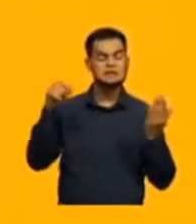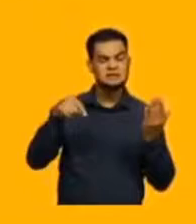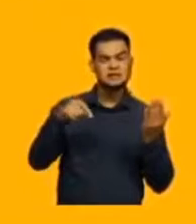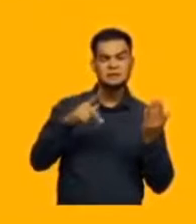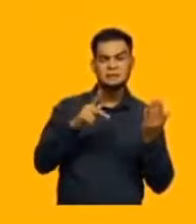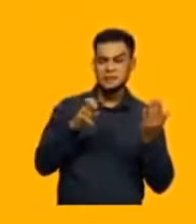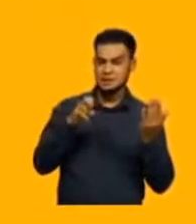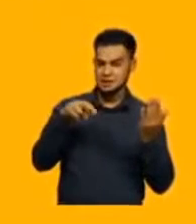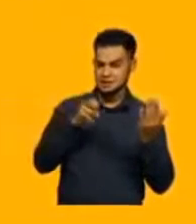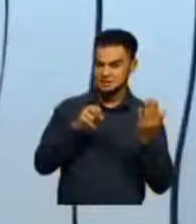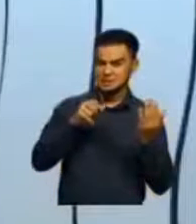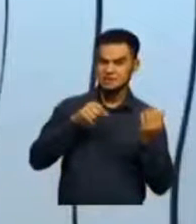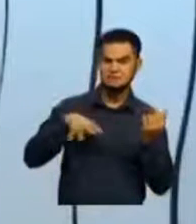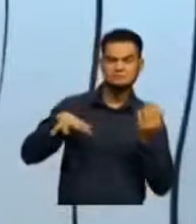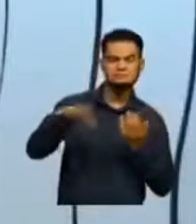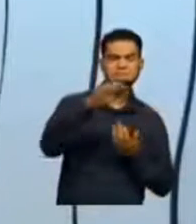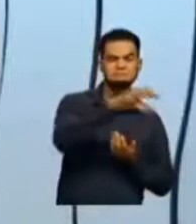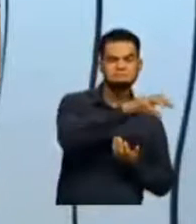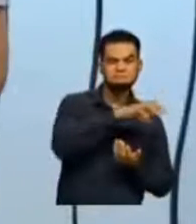intracelulares obrigatórios.